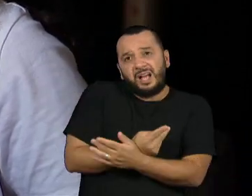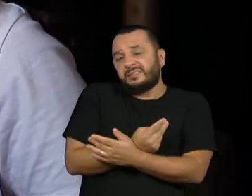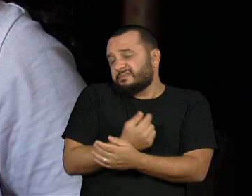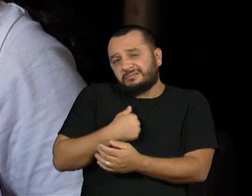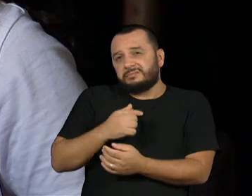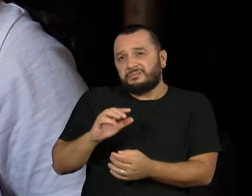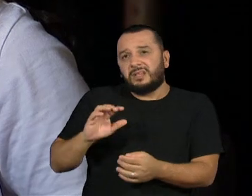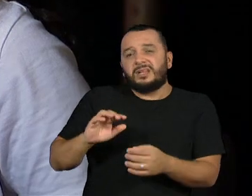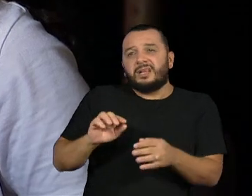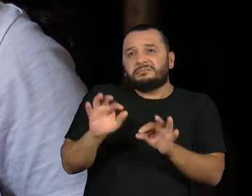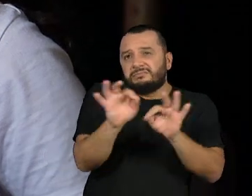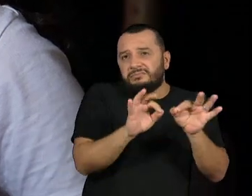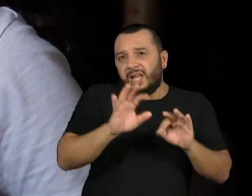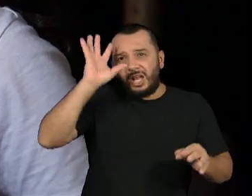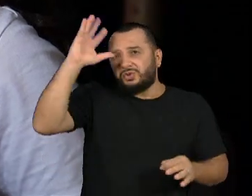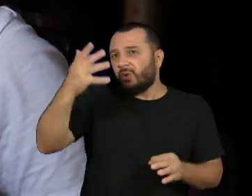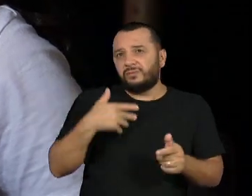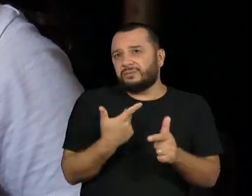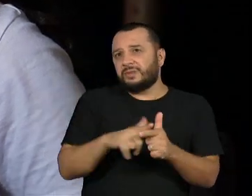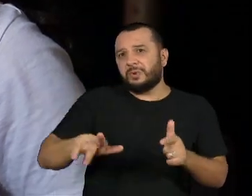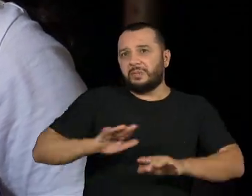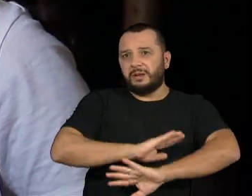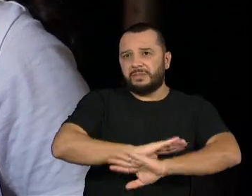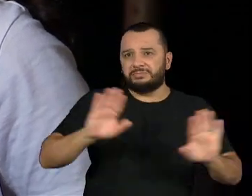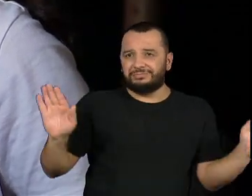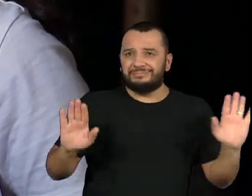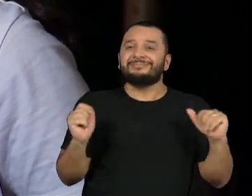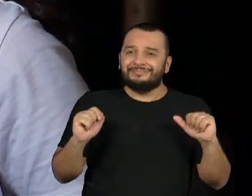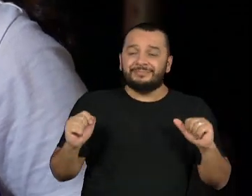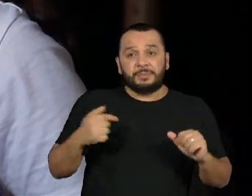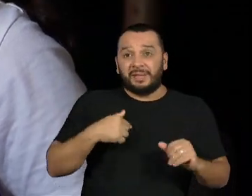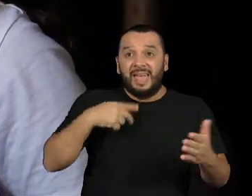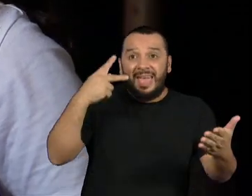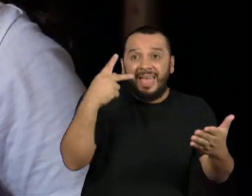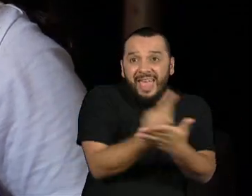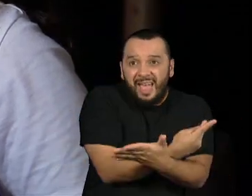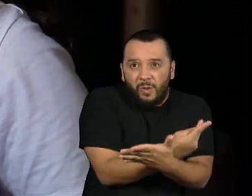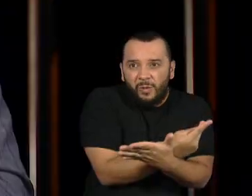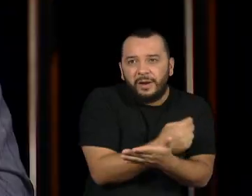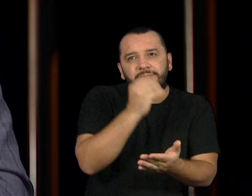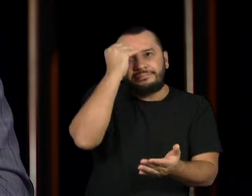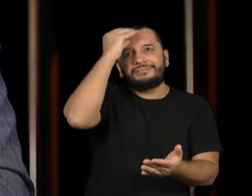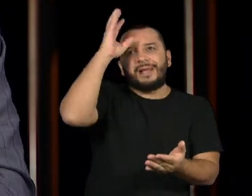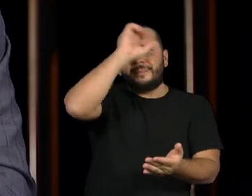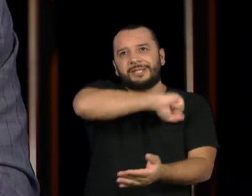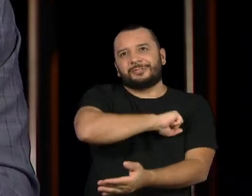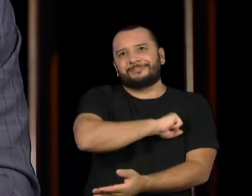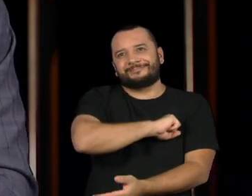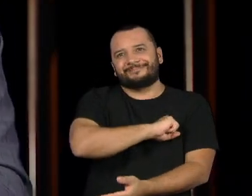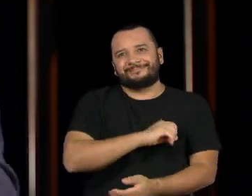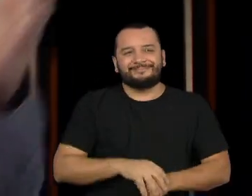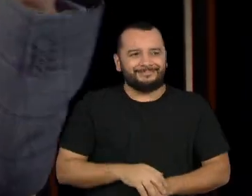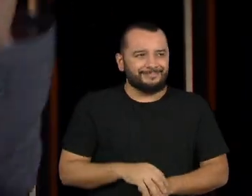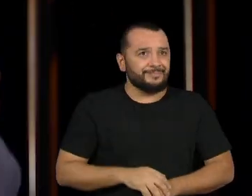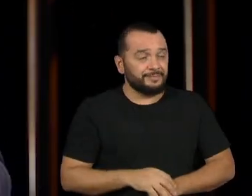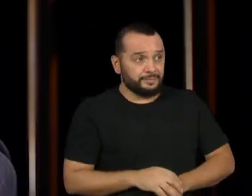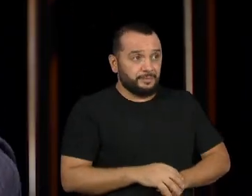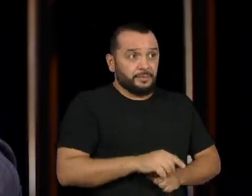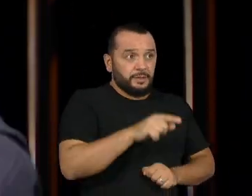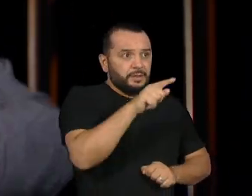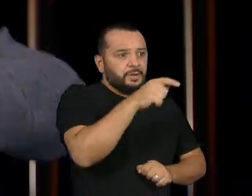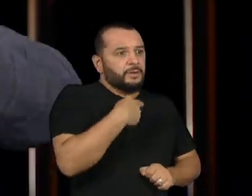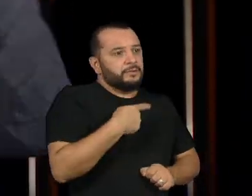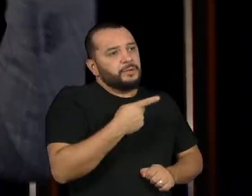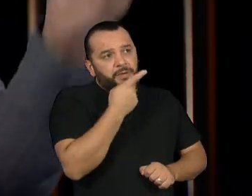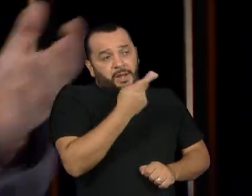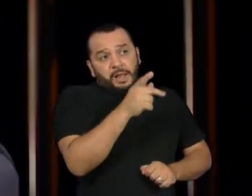bom eu ter errado muito no comecinho. Porque cada erro me ensinava uma coisa que eu precisava saber. Agora, eu preciso contar para eles que quando você chegou,